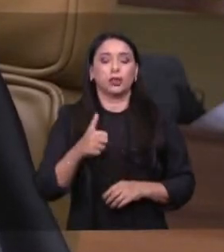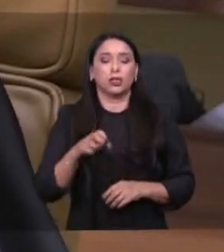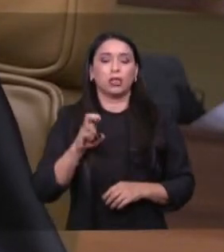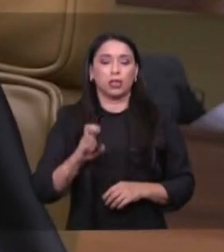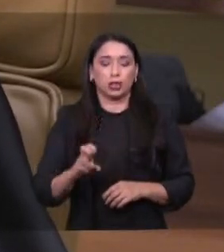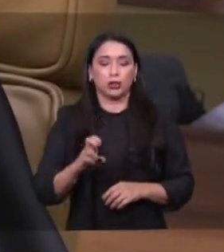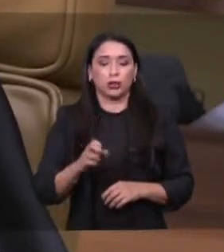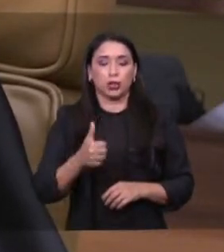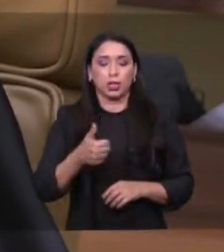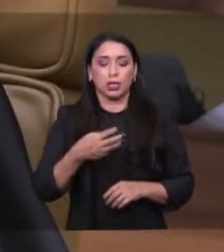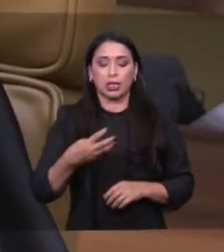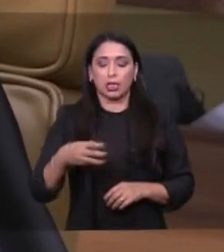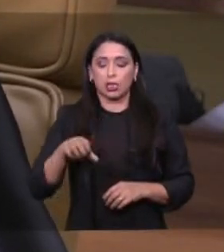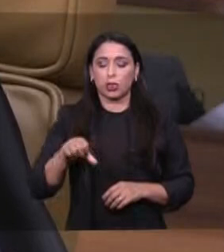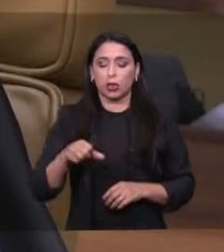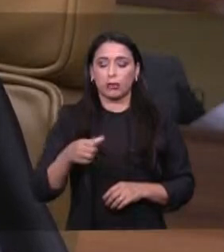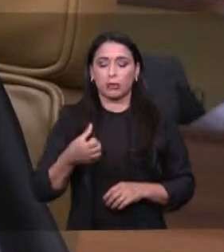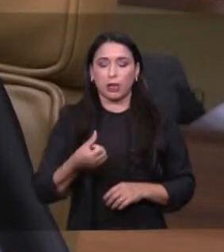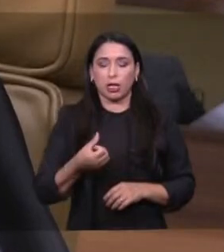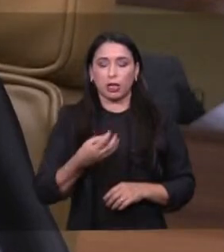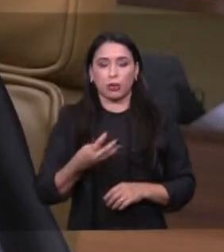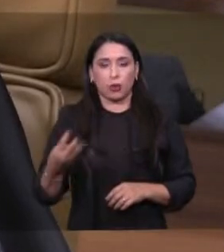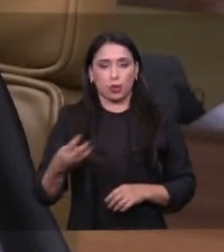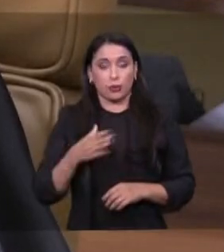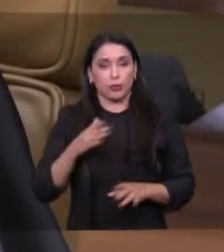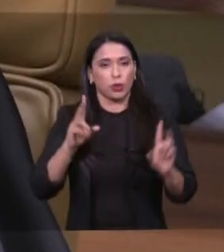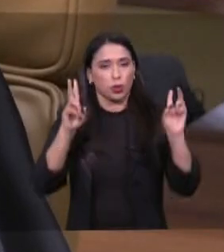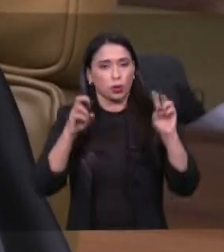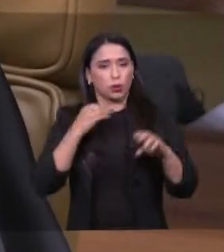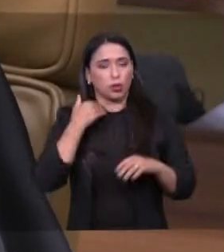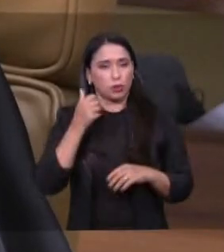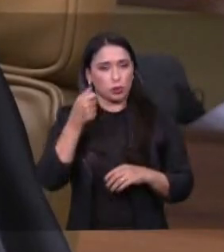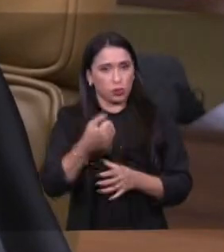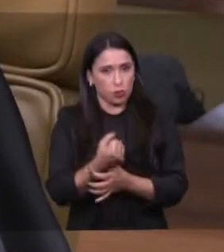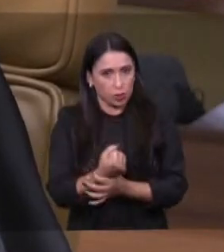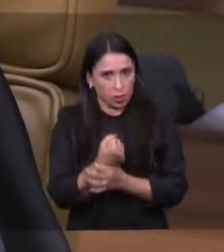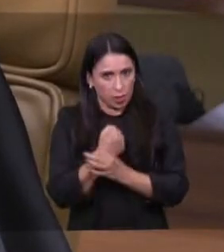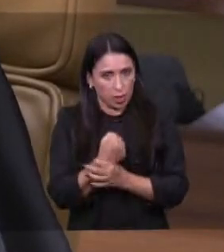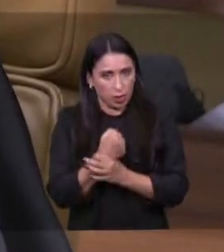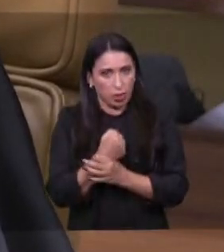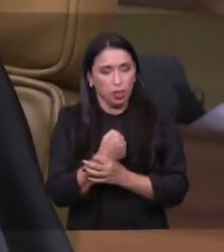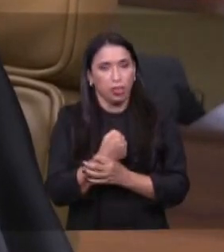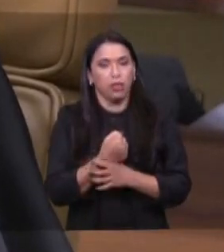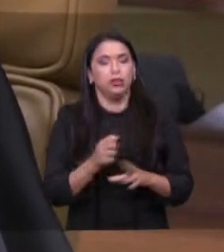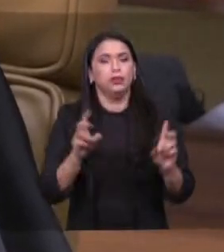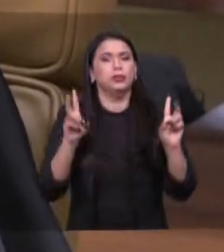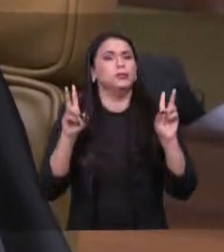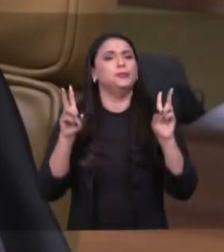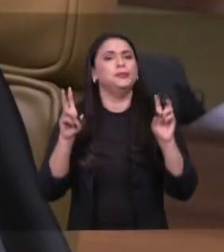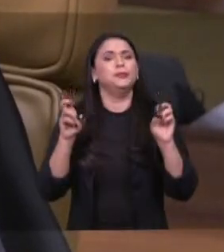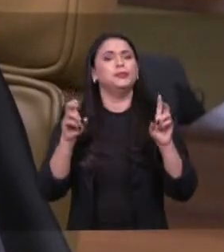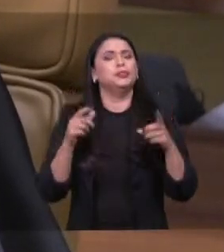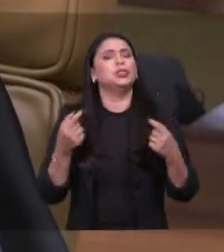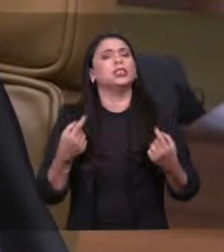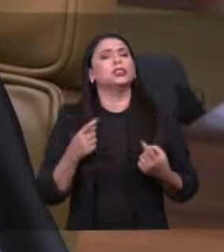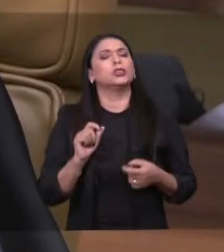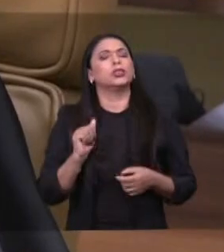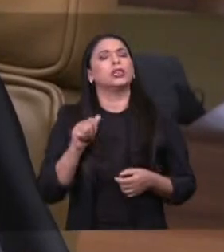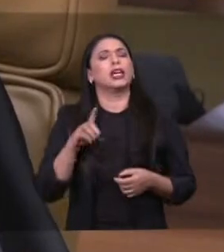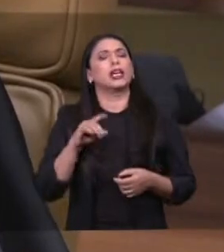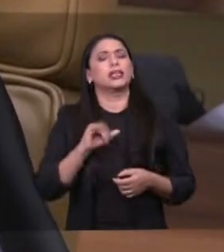13.964. Além dos preceitos atinentes ao juiz das garantias, também se questiona na ação direta